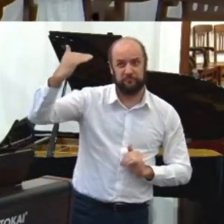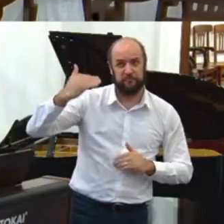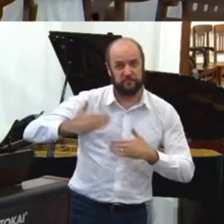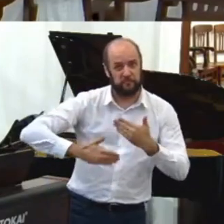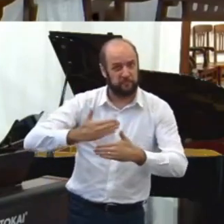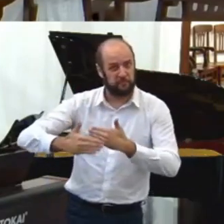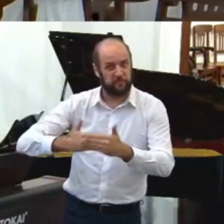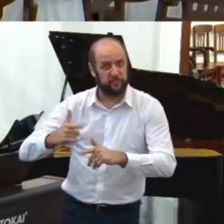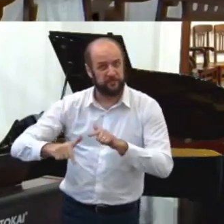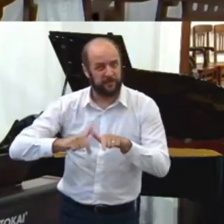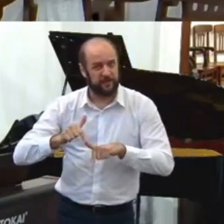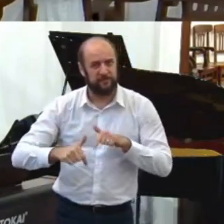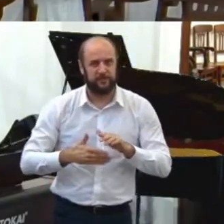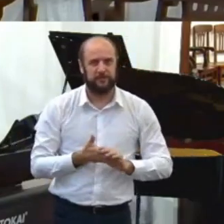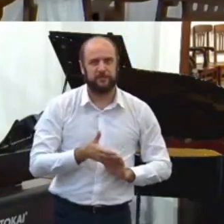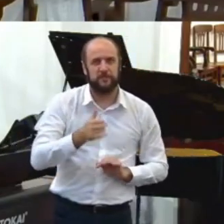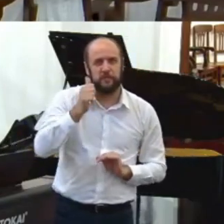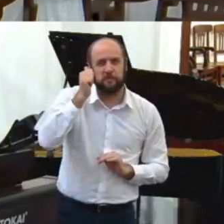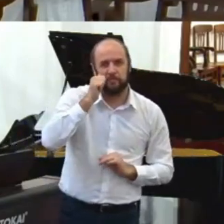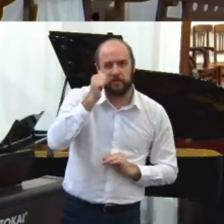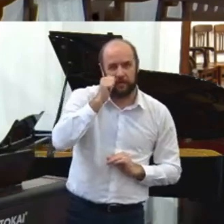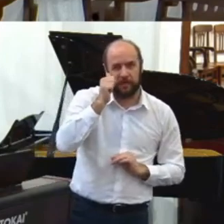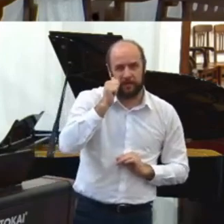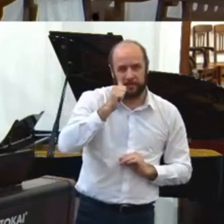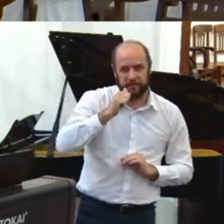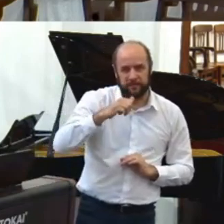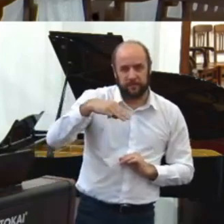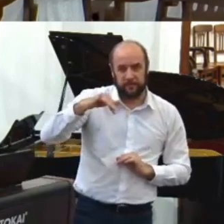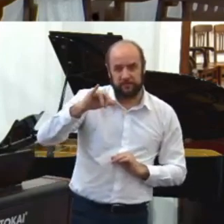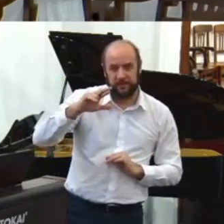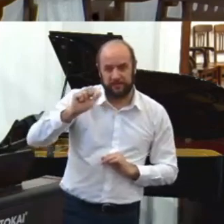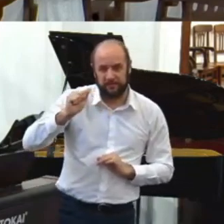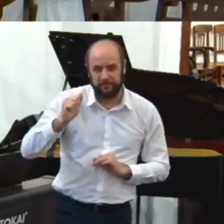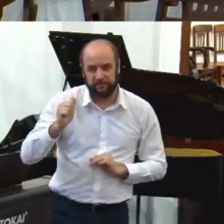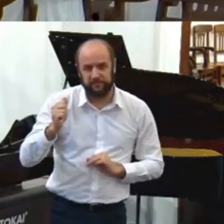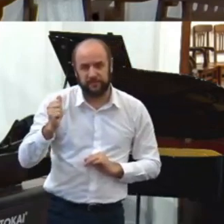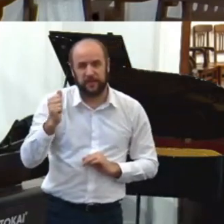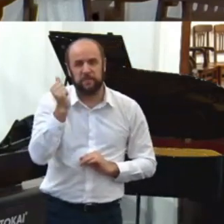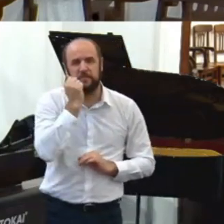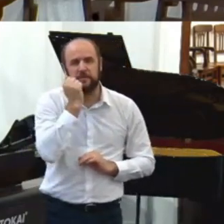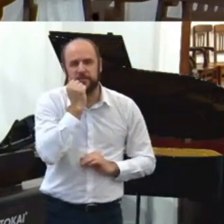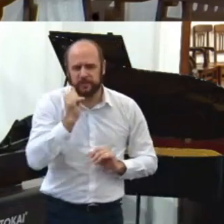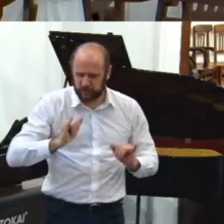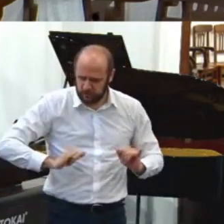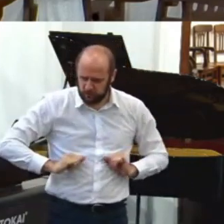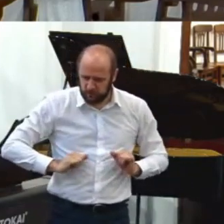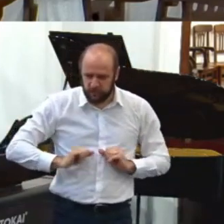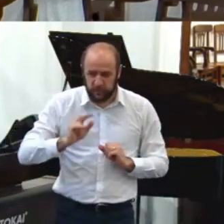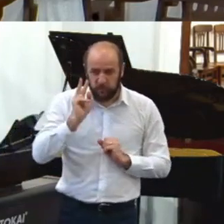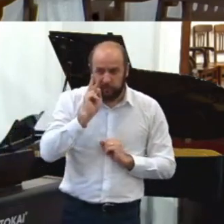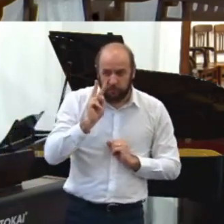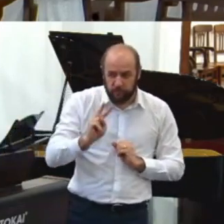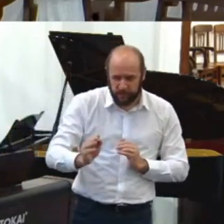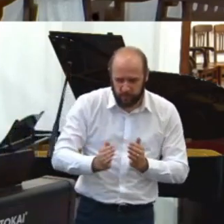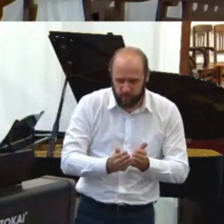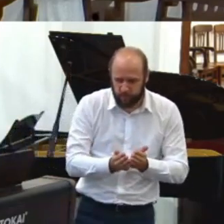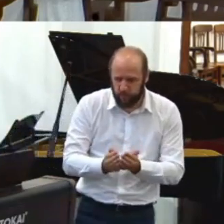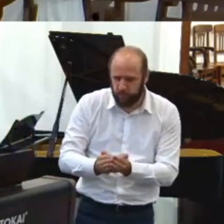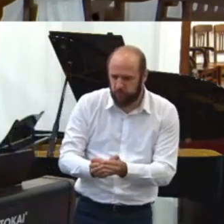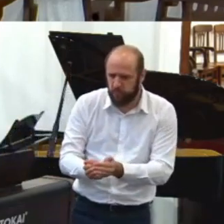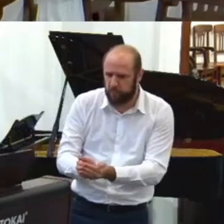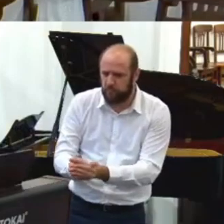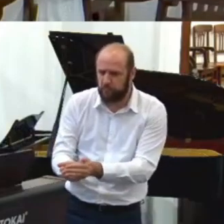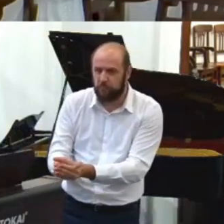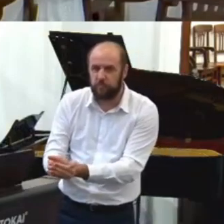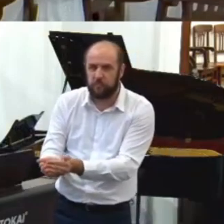olhando. Na dor da entrega da mãe, ela fica olhando aquele cesto ali,